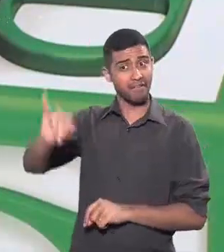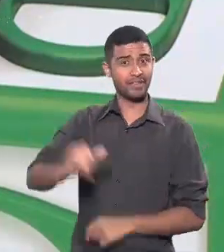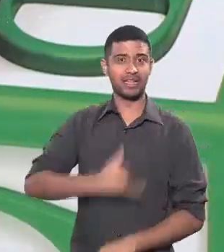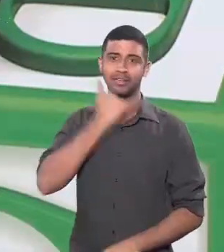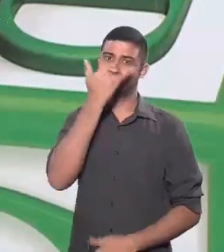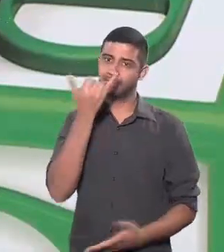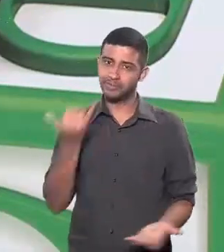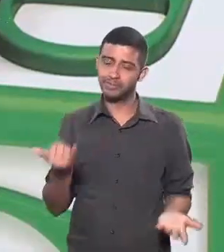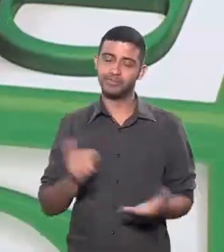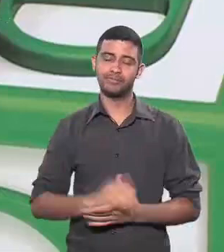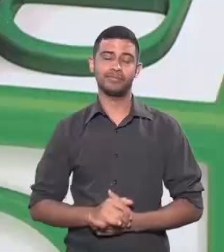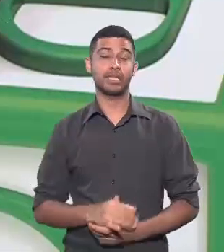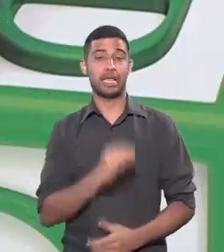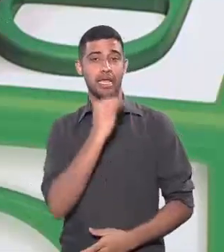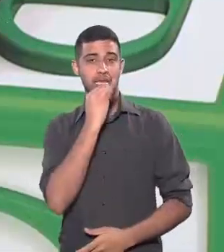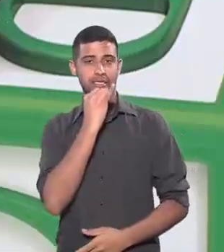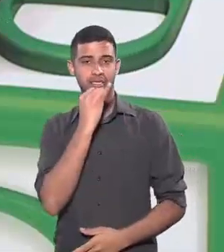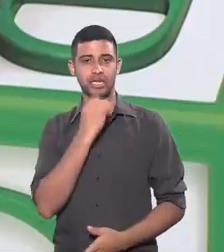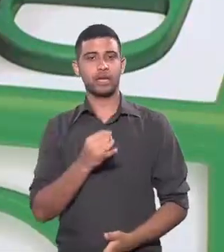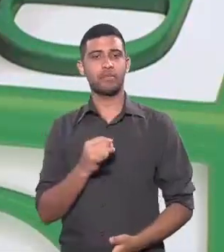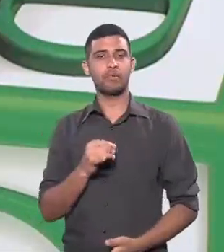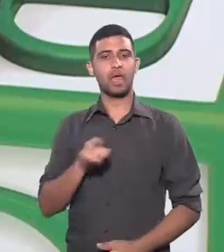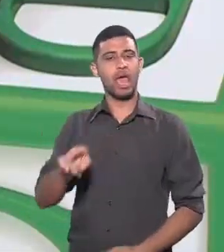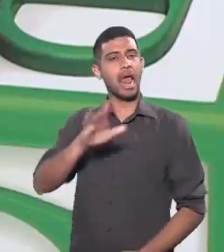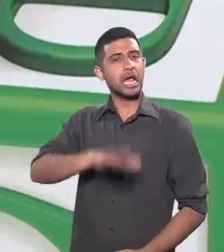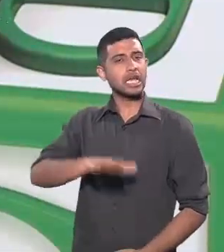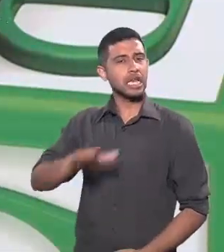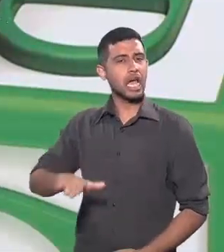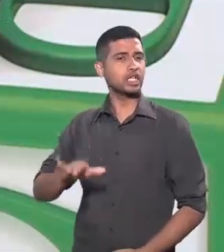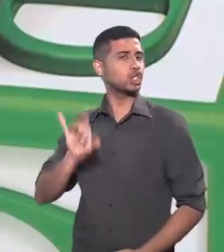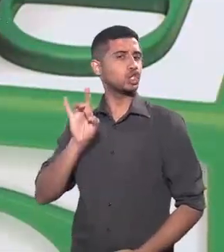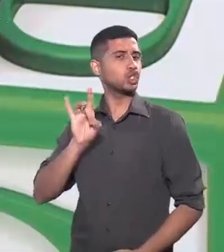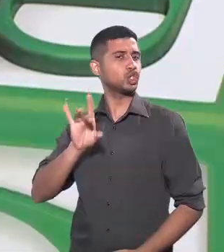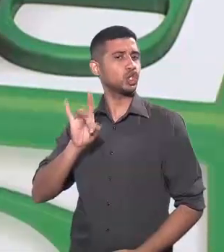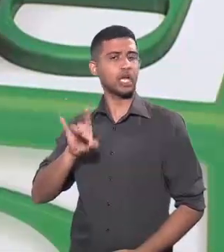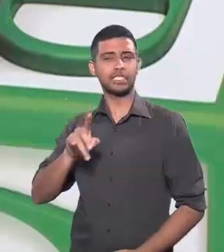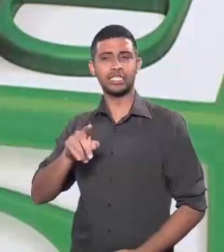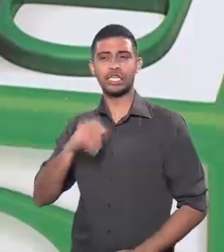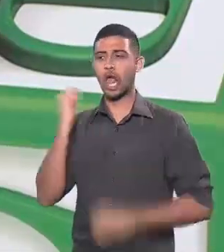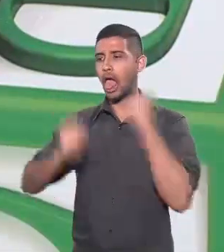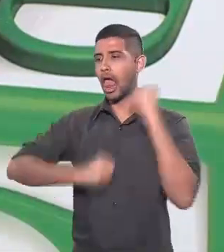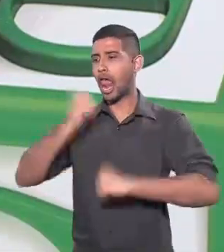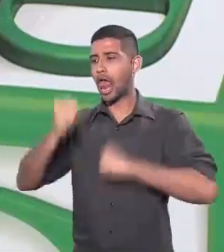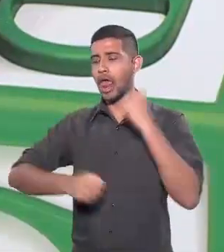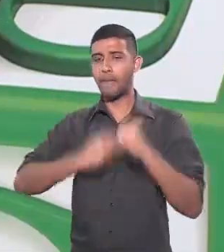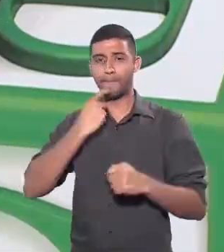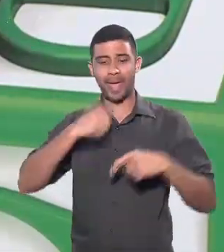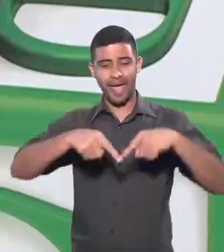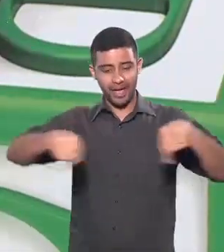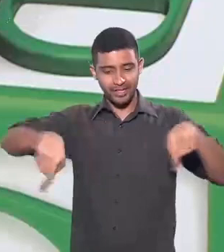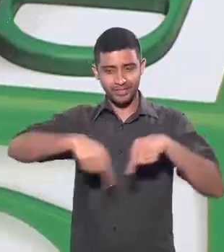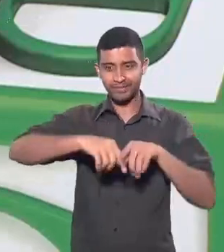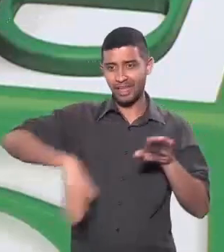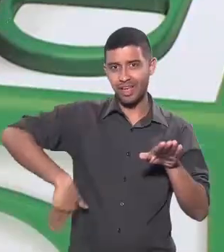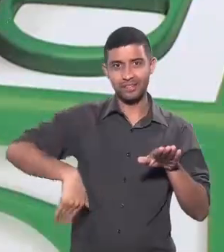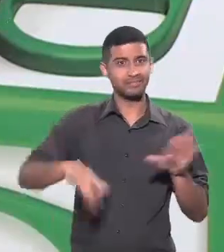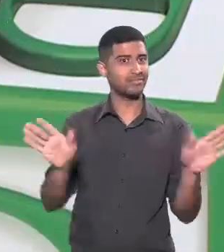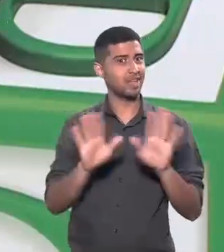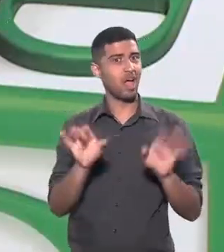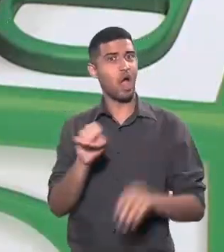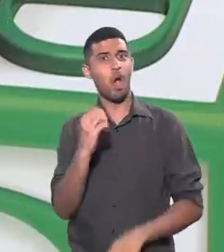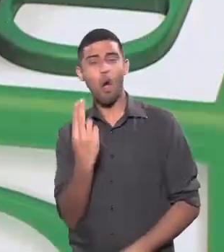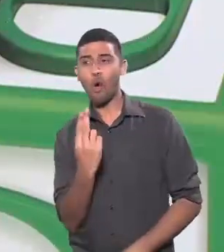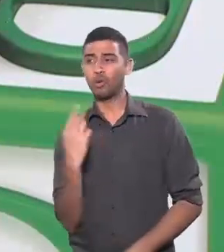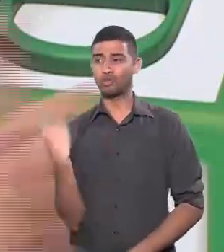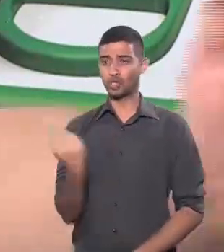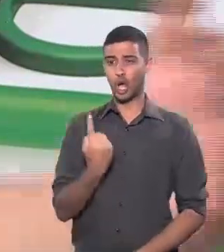do acidente. Então, Perfeito. por exemplo, não deixar a criança correndo na beira de piscina, não deixar a criança desacompanhada